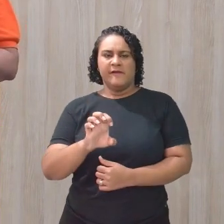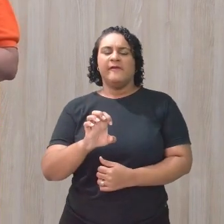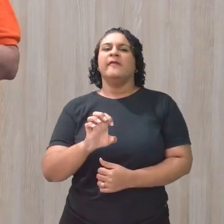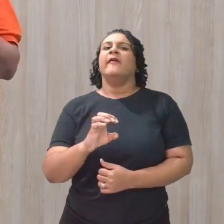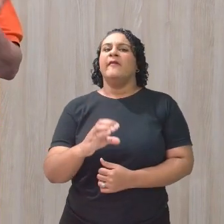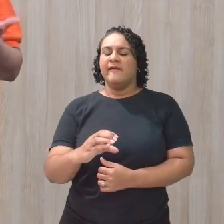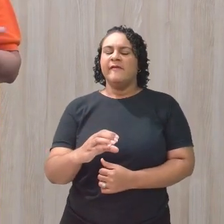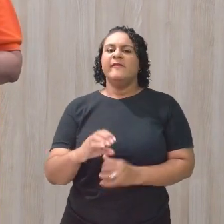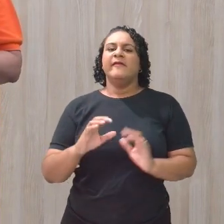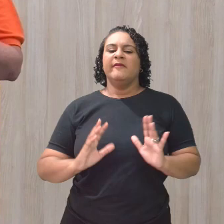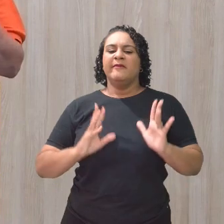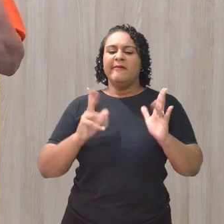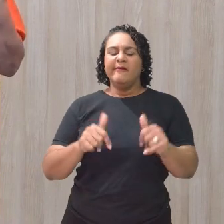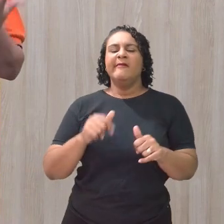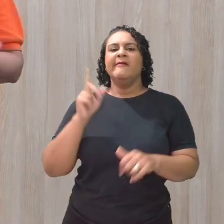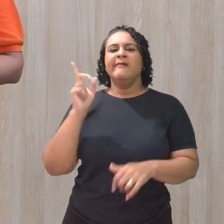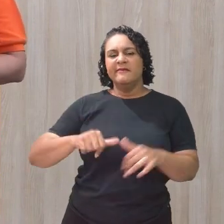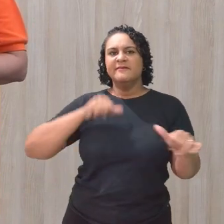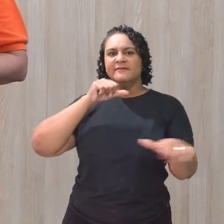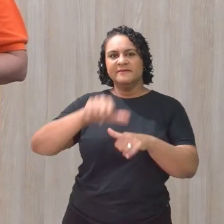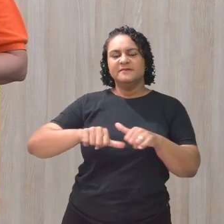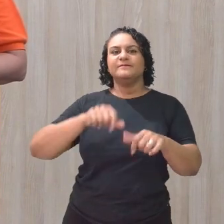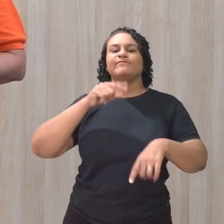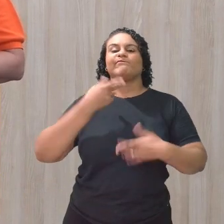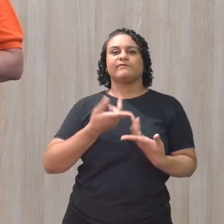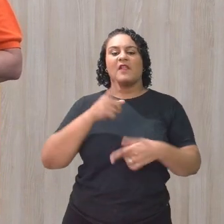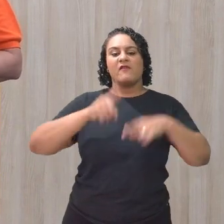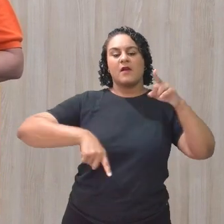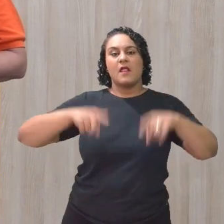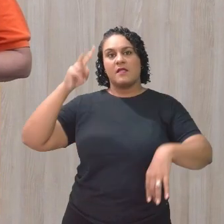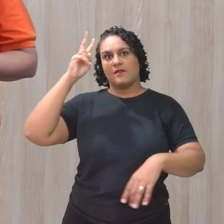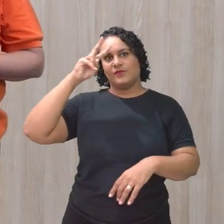é mudança, é variação histórica.